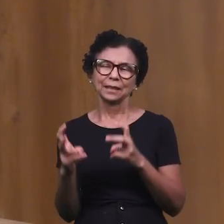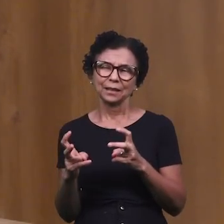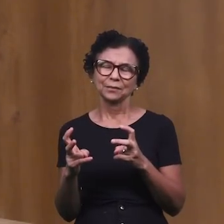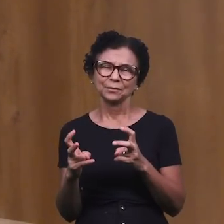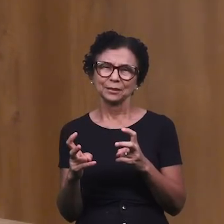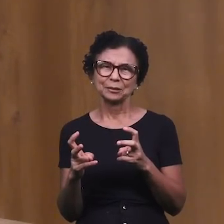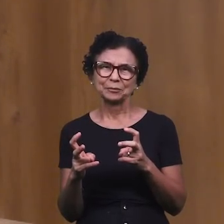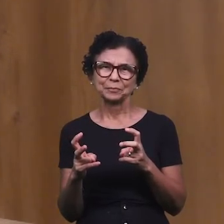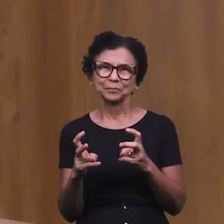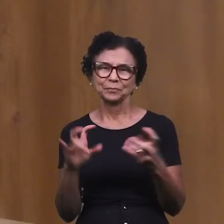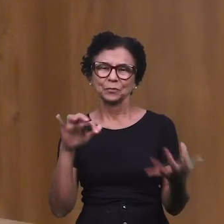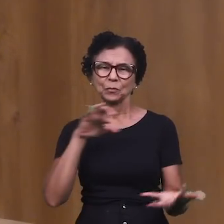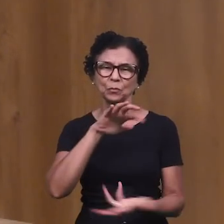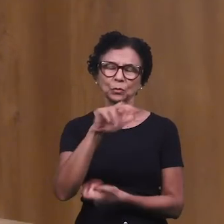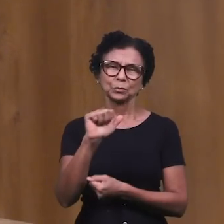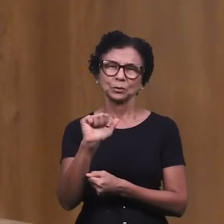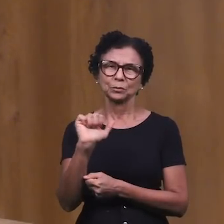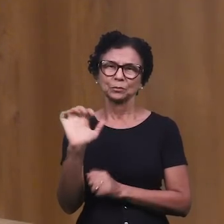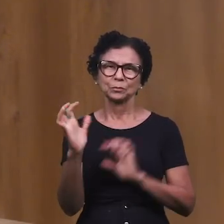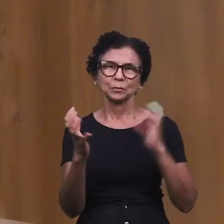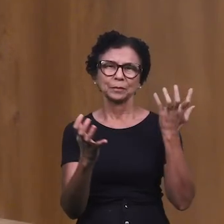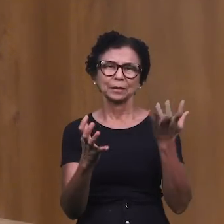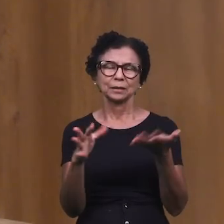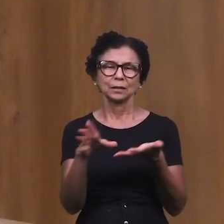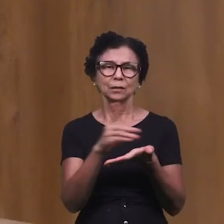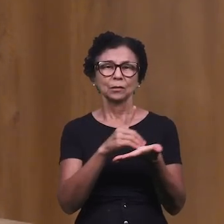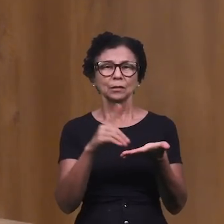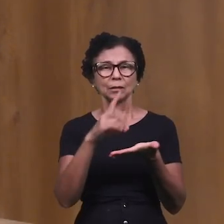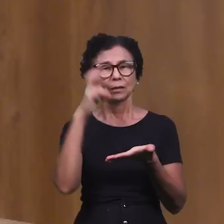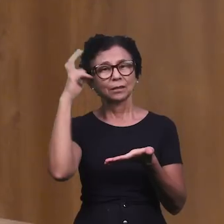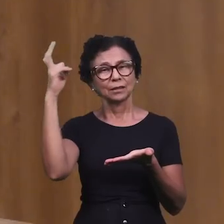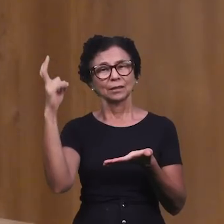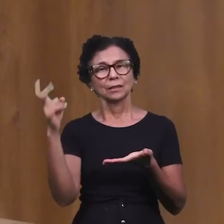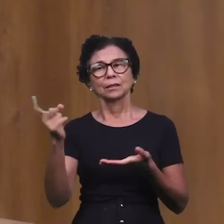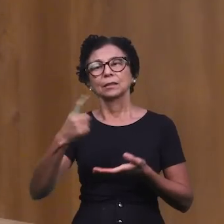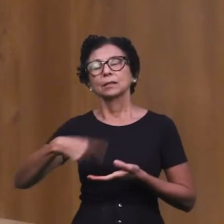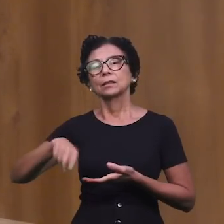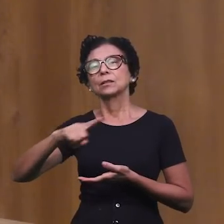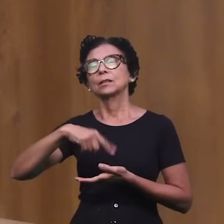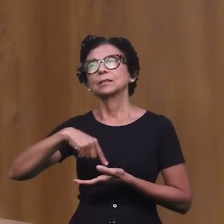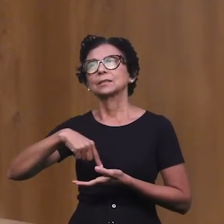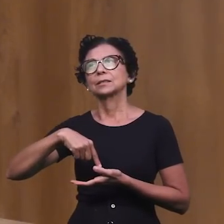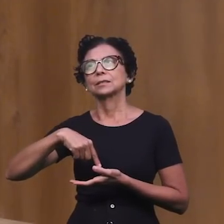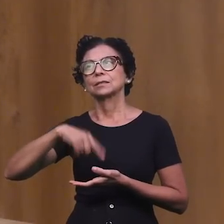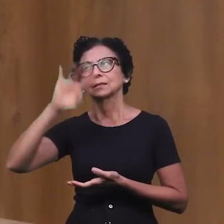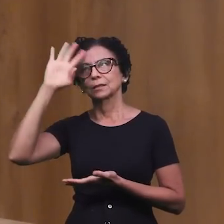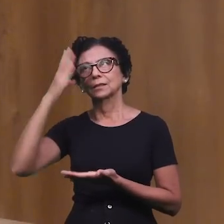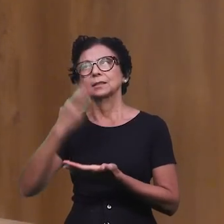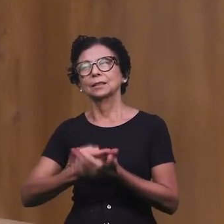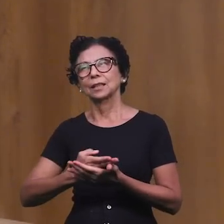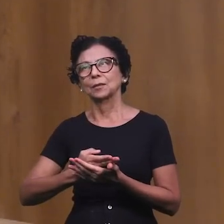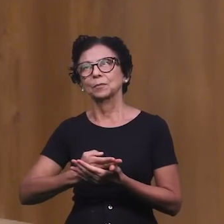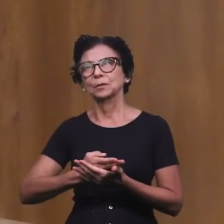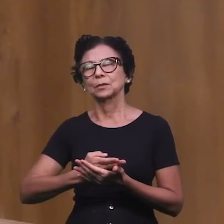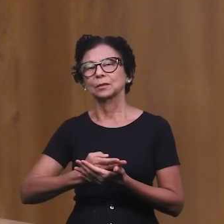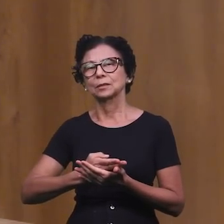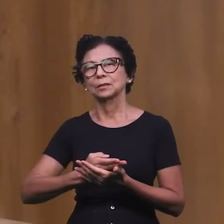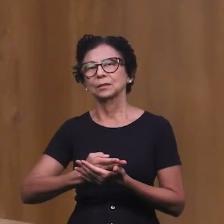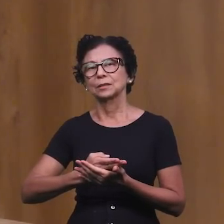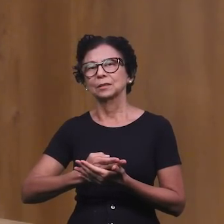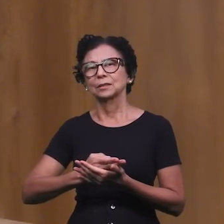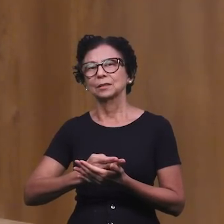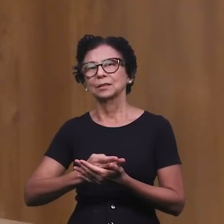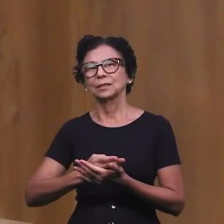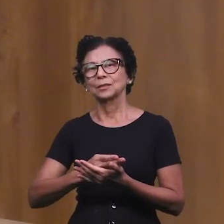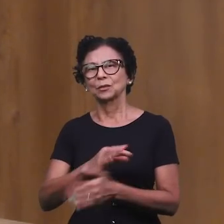a existência de um designer. Mas nós sabemos que o arquiteto, o criador, o formador de todas as coisas